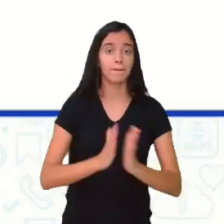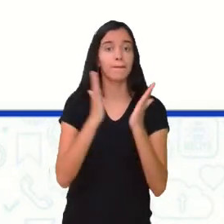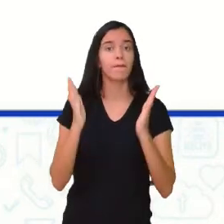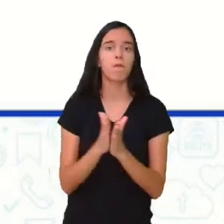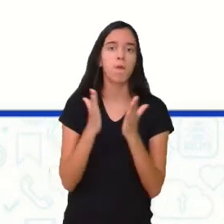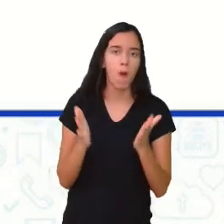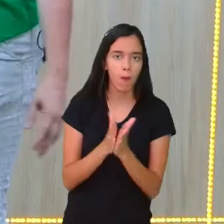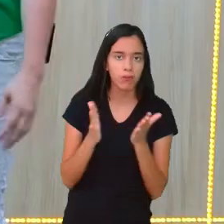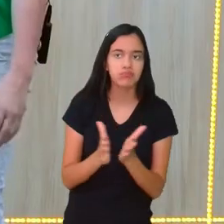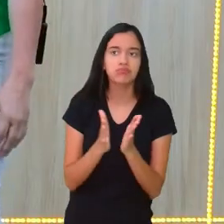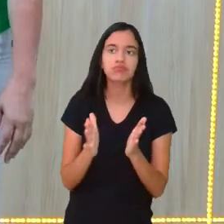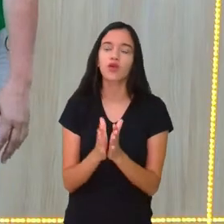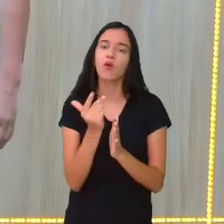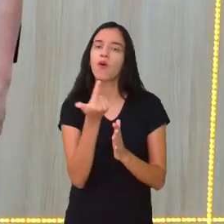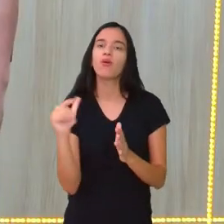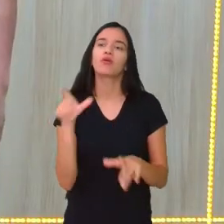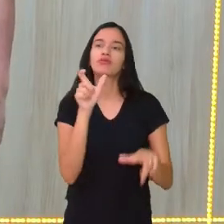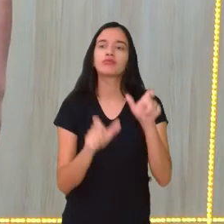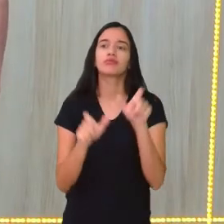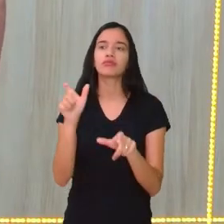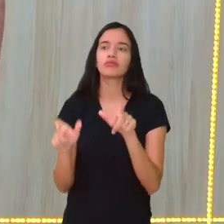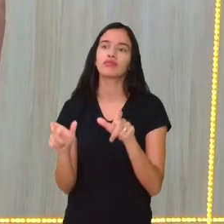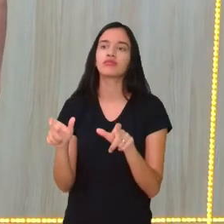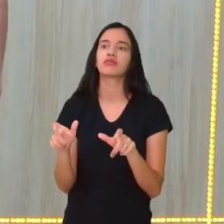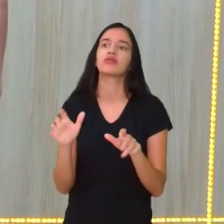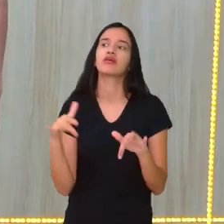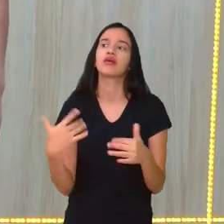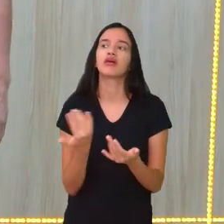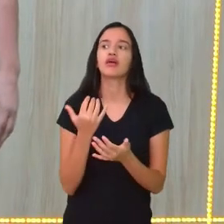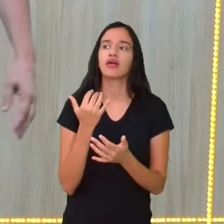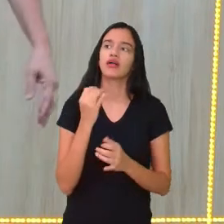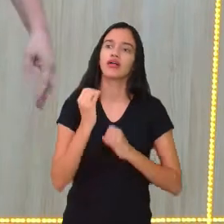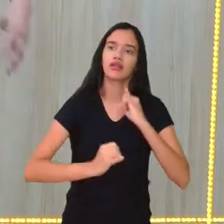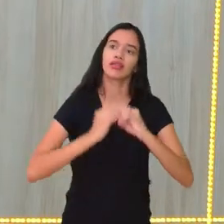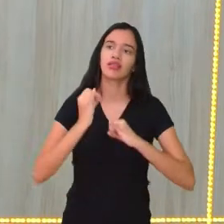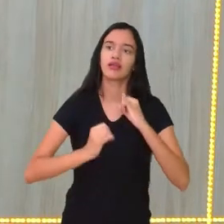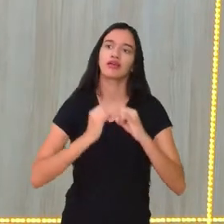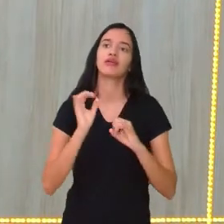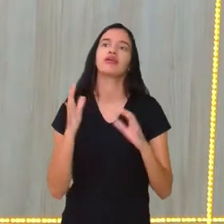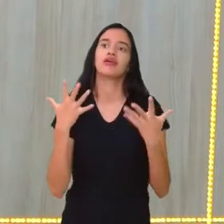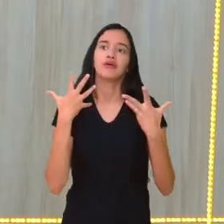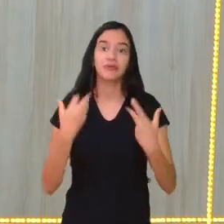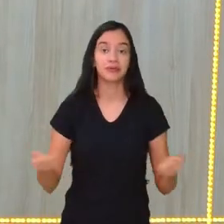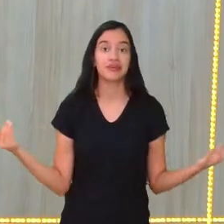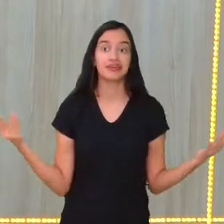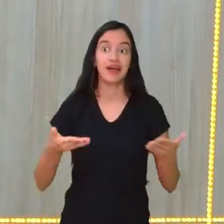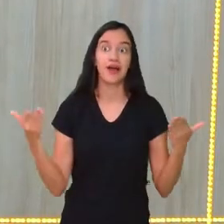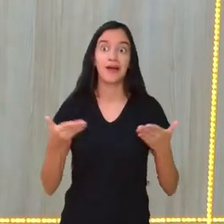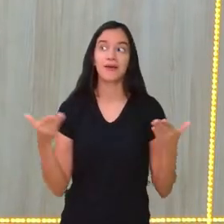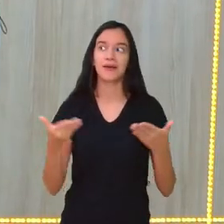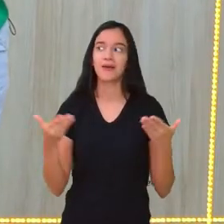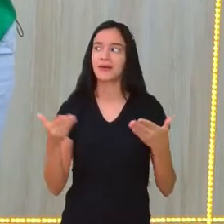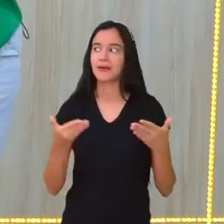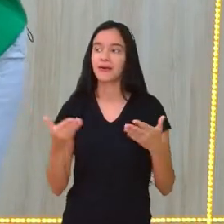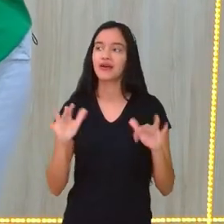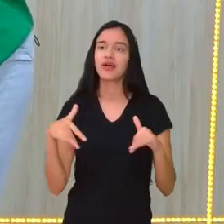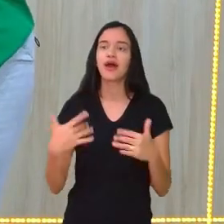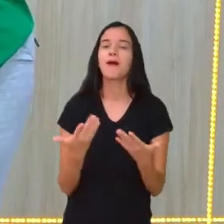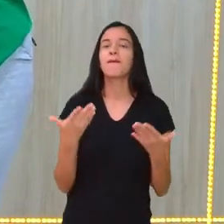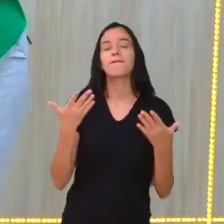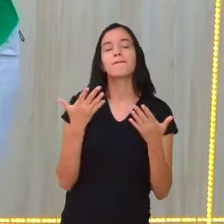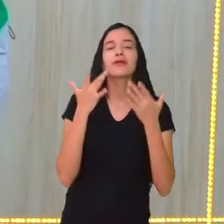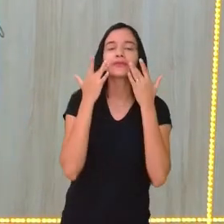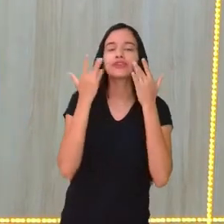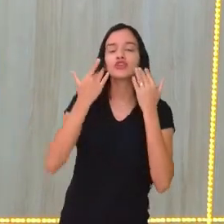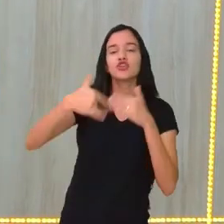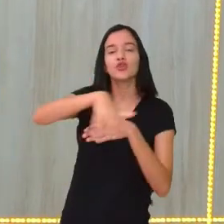aí, outros personagens... Na internet não está deixando abrir. Vamos agora para o Teatro de Rua em